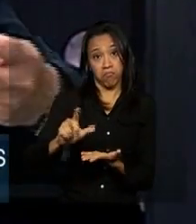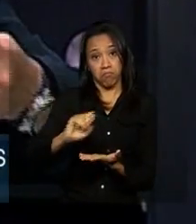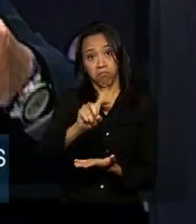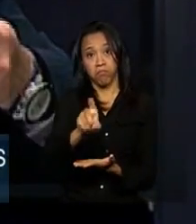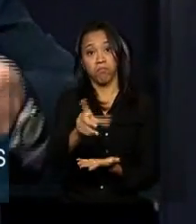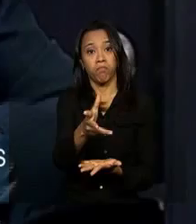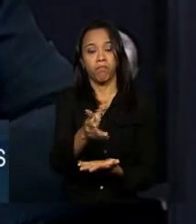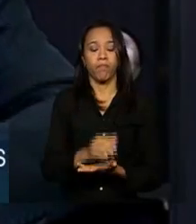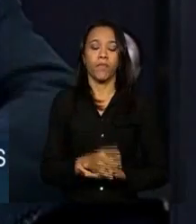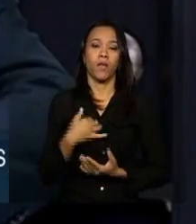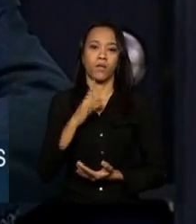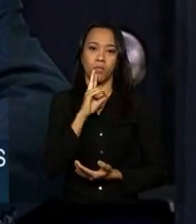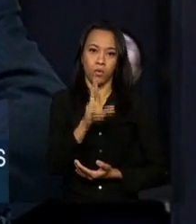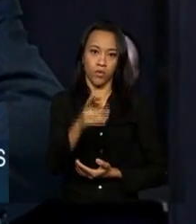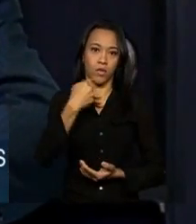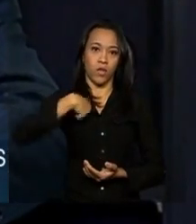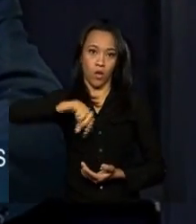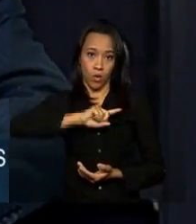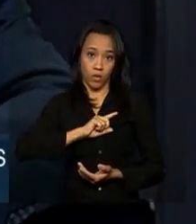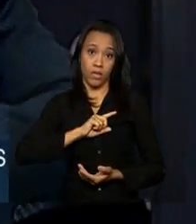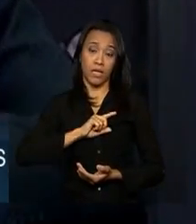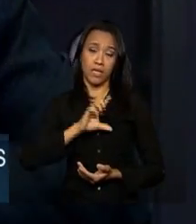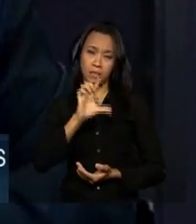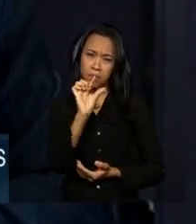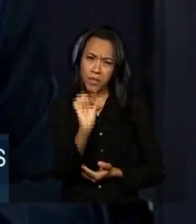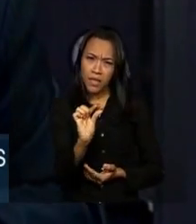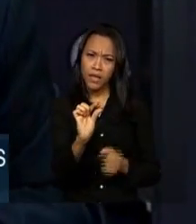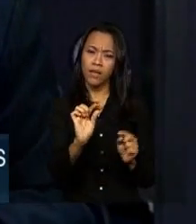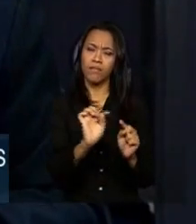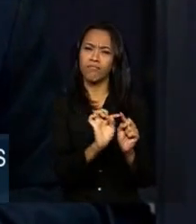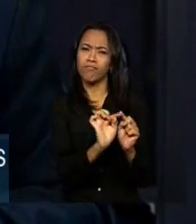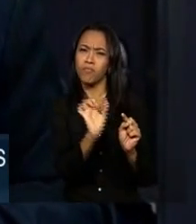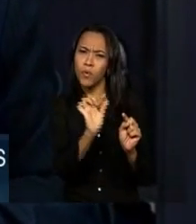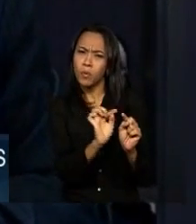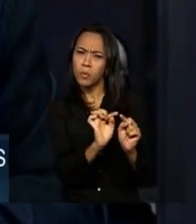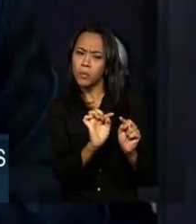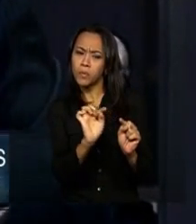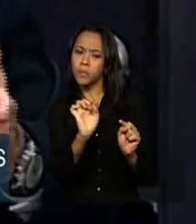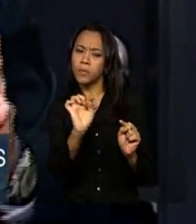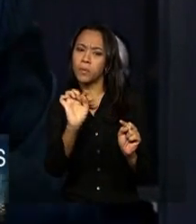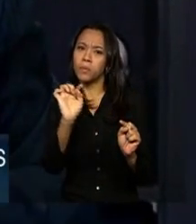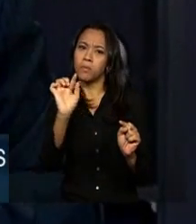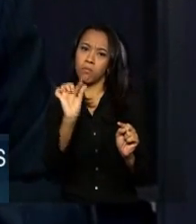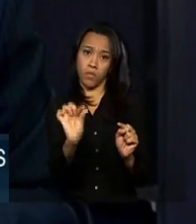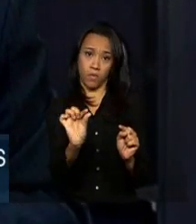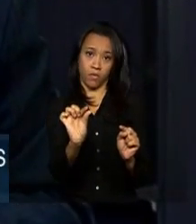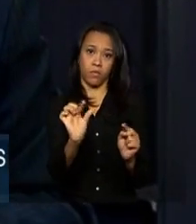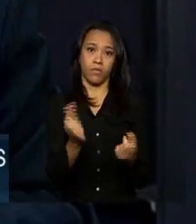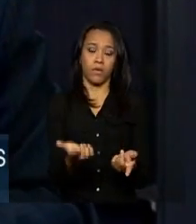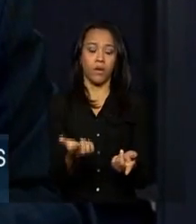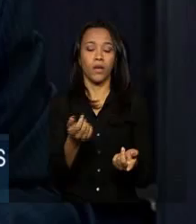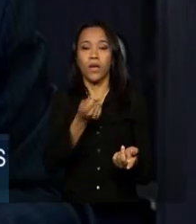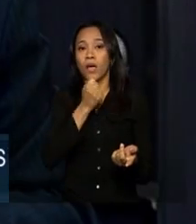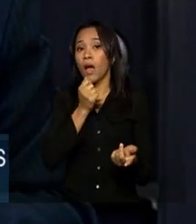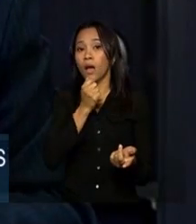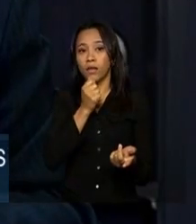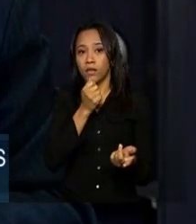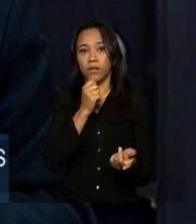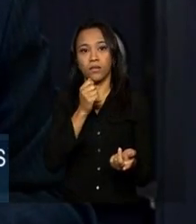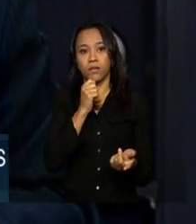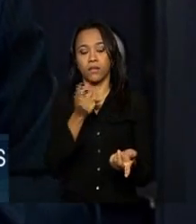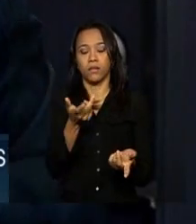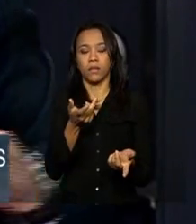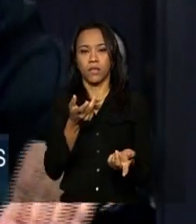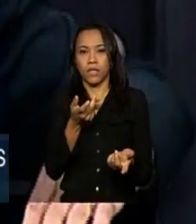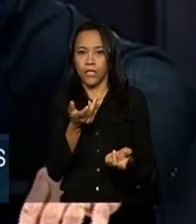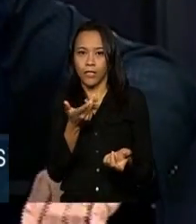que esse pequeno recuo ele vai se dar numa numa possibilidade que não tá definida ainda uma